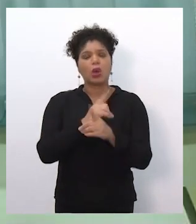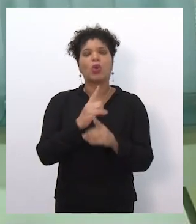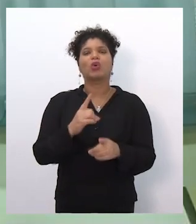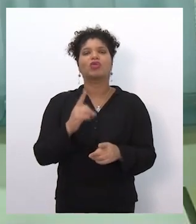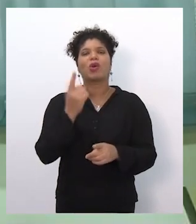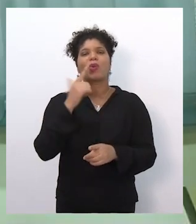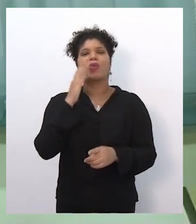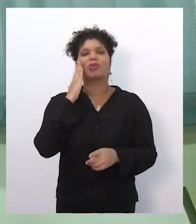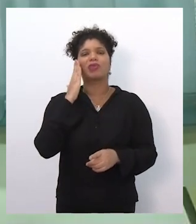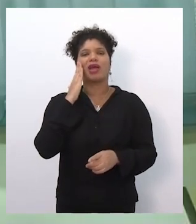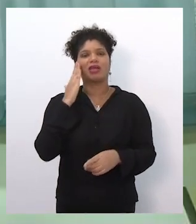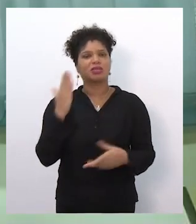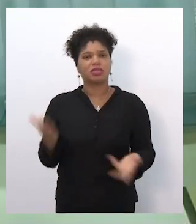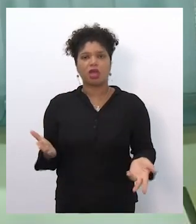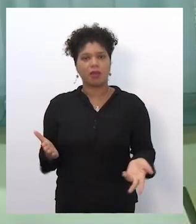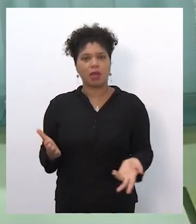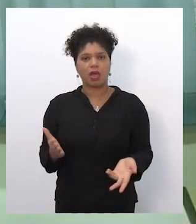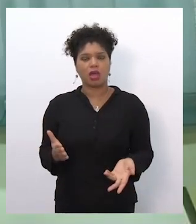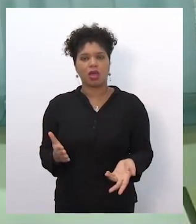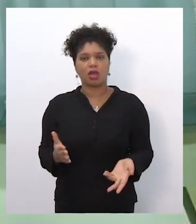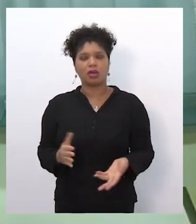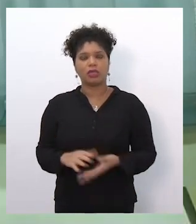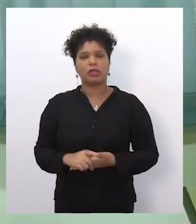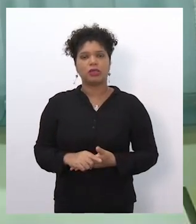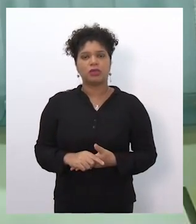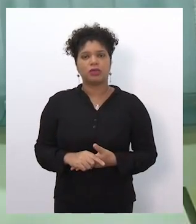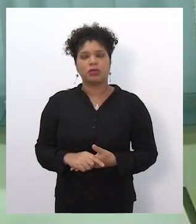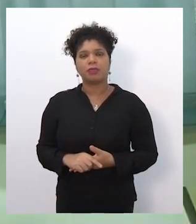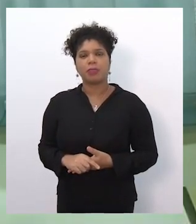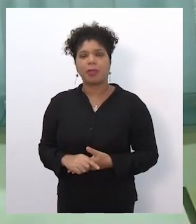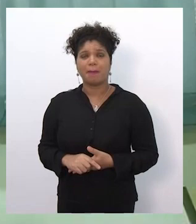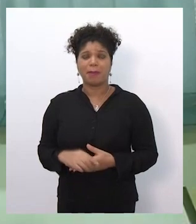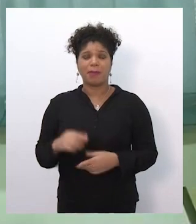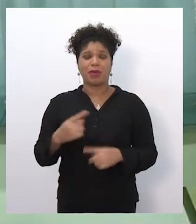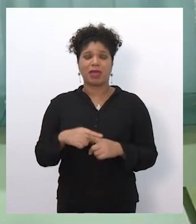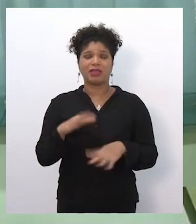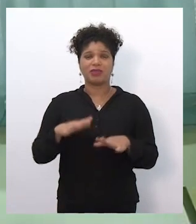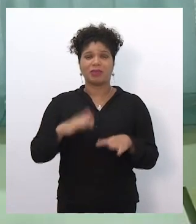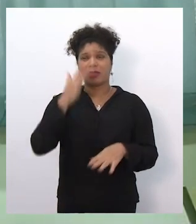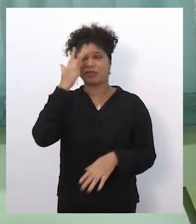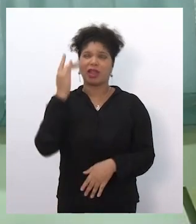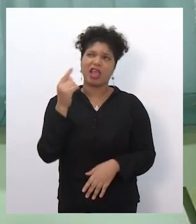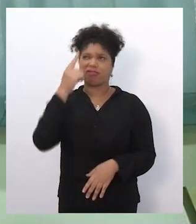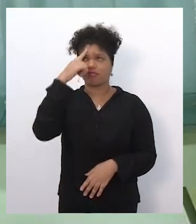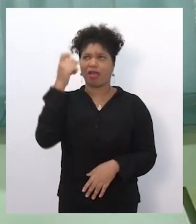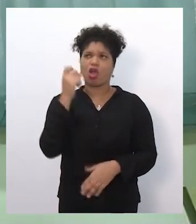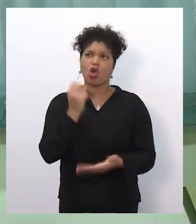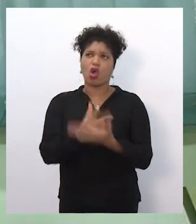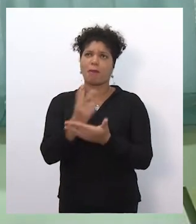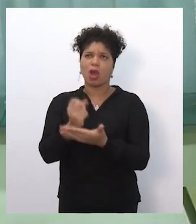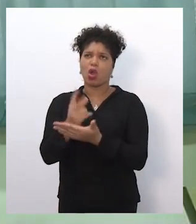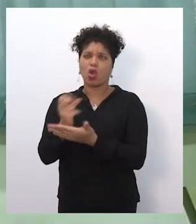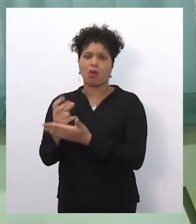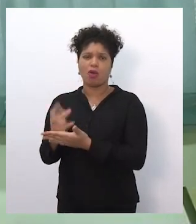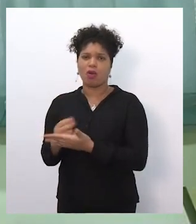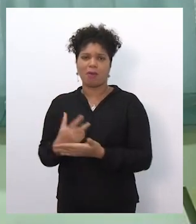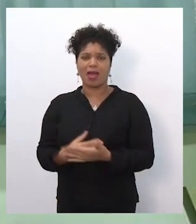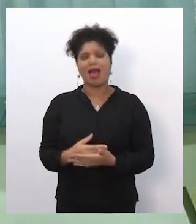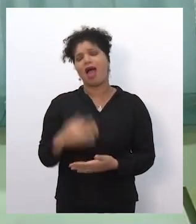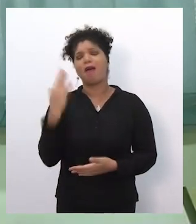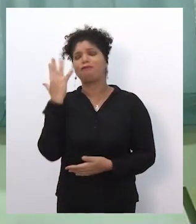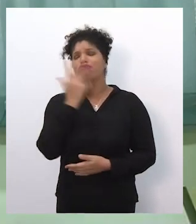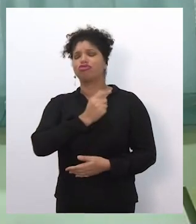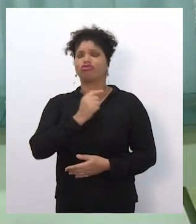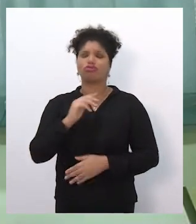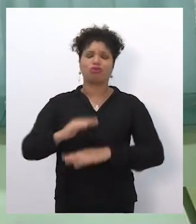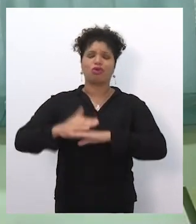né? E não sair de fato, né? Evita sair de comprando, como falou, né? É bonito, tá